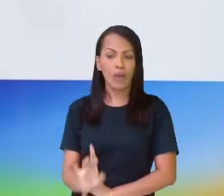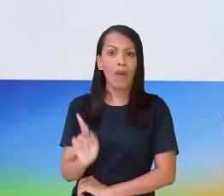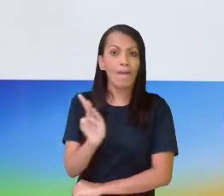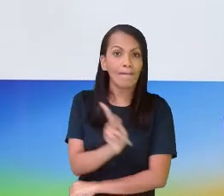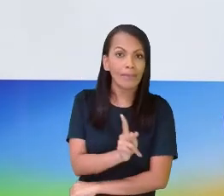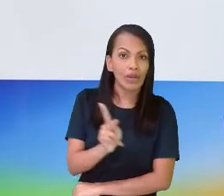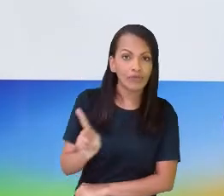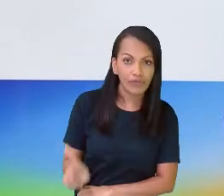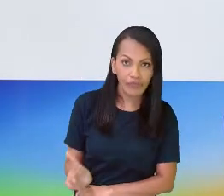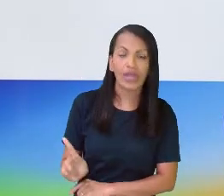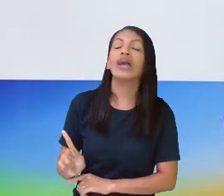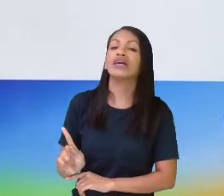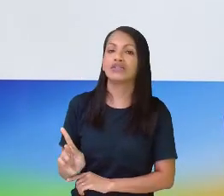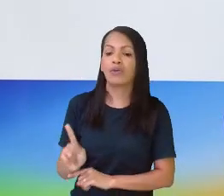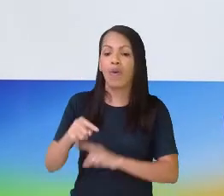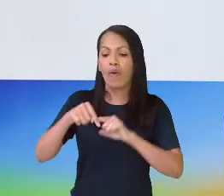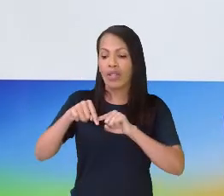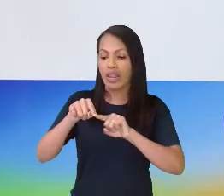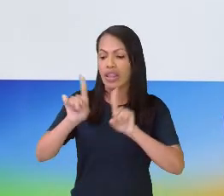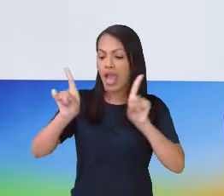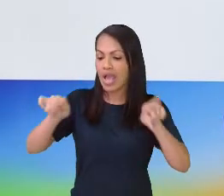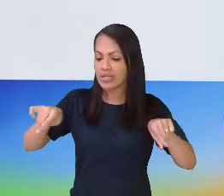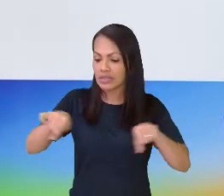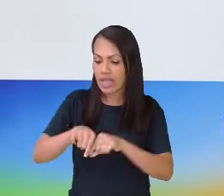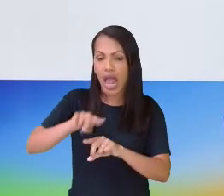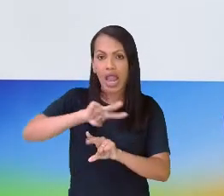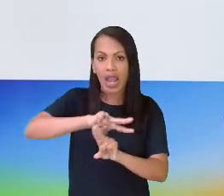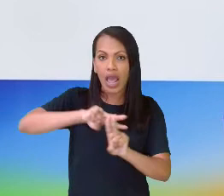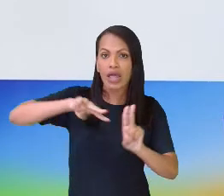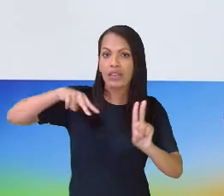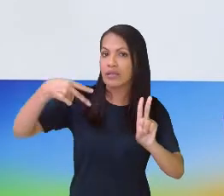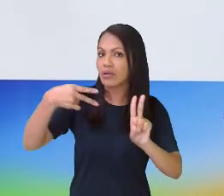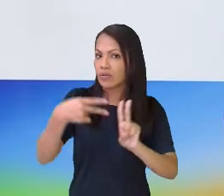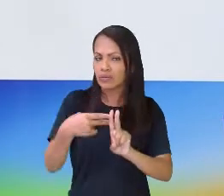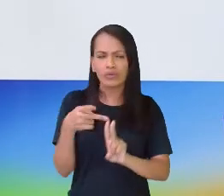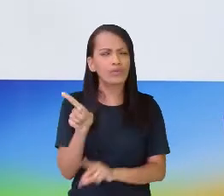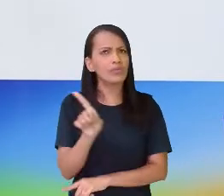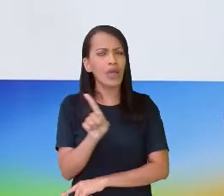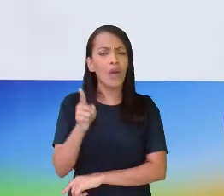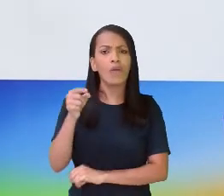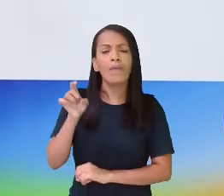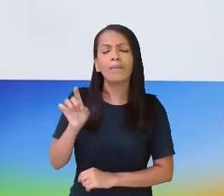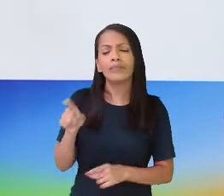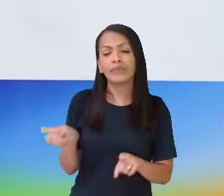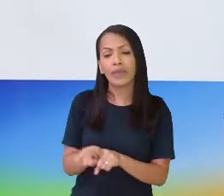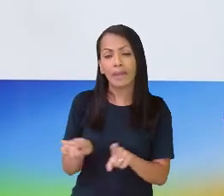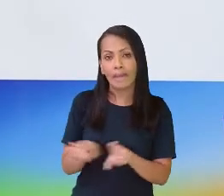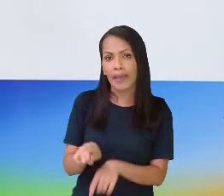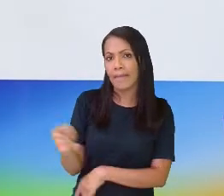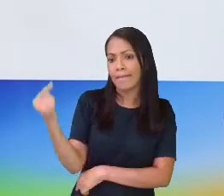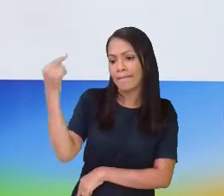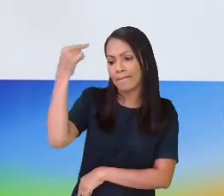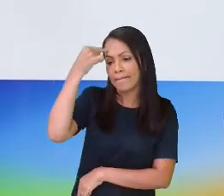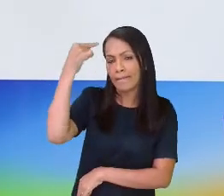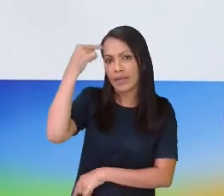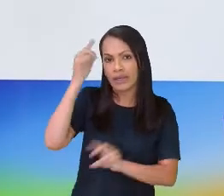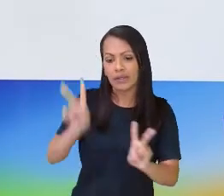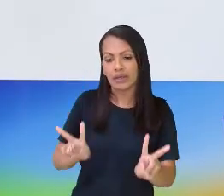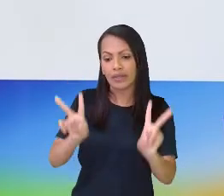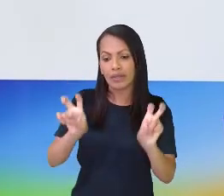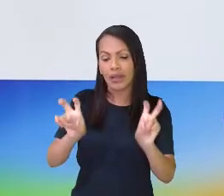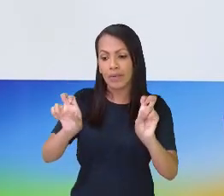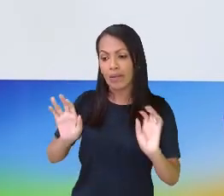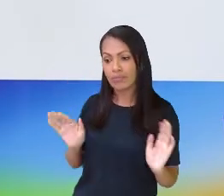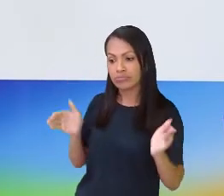professor que está na sala de recursos multifuncionais, né? A gente também pensa nessas temáticas voltadas para